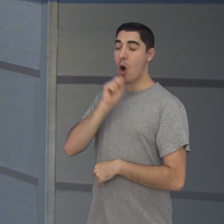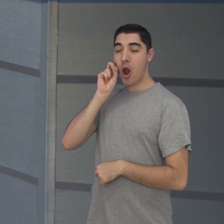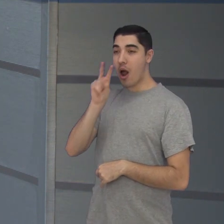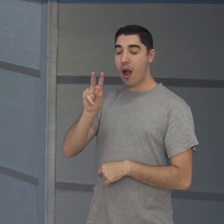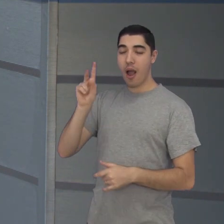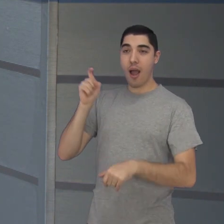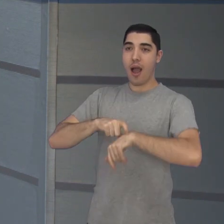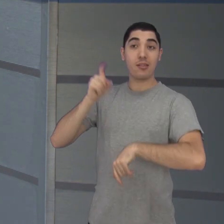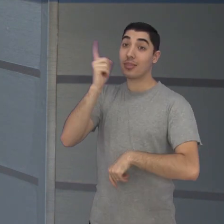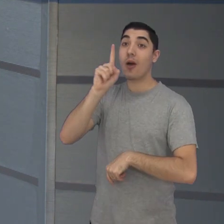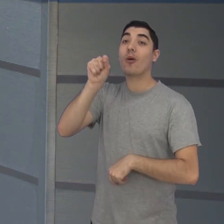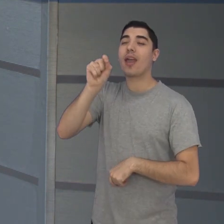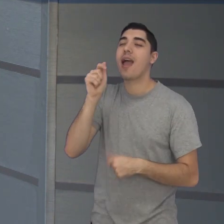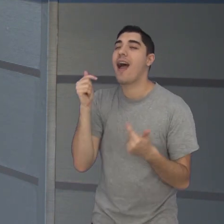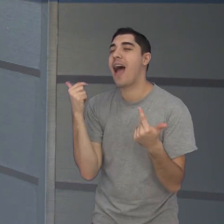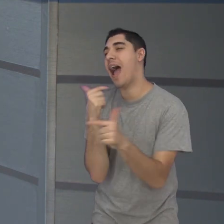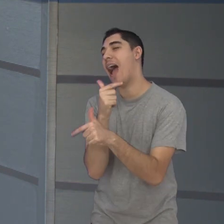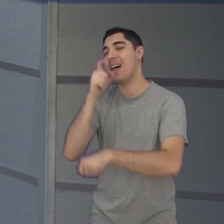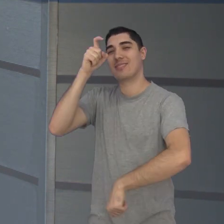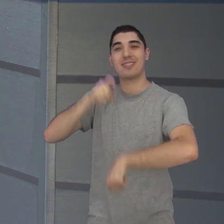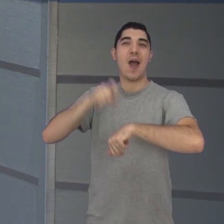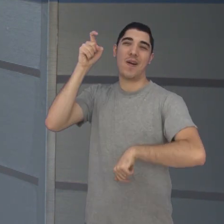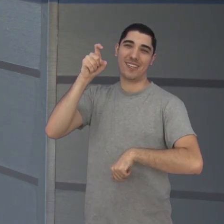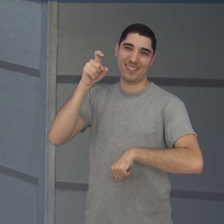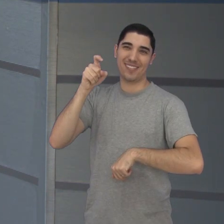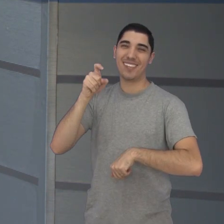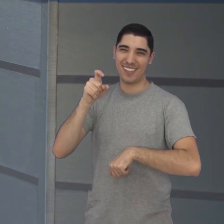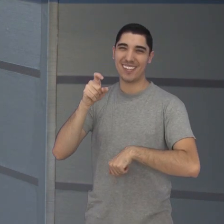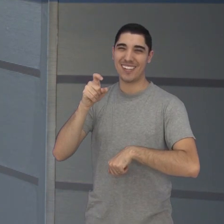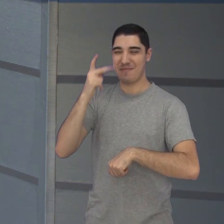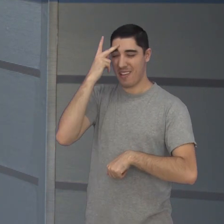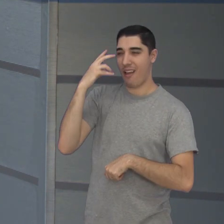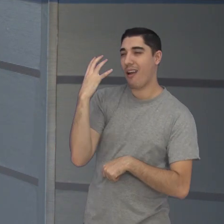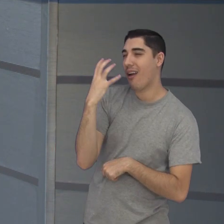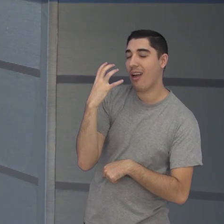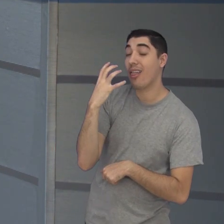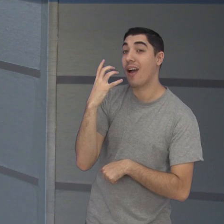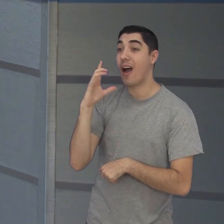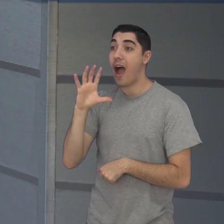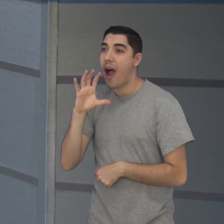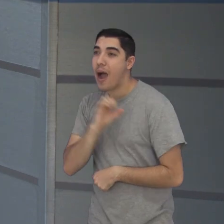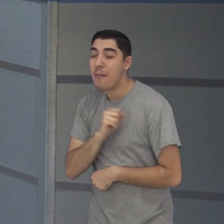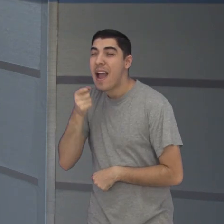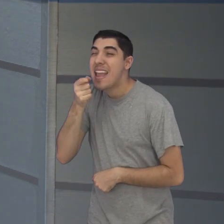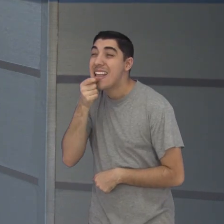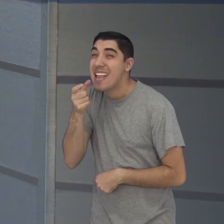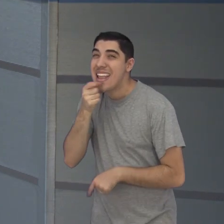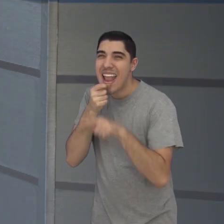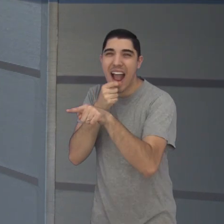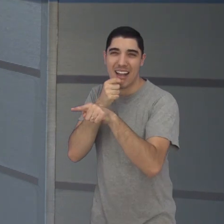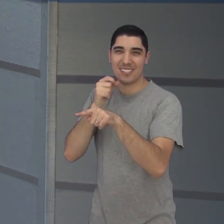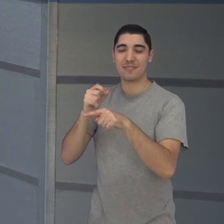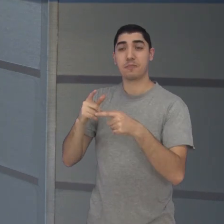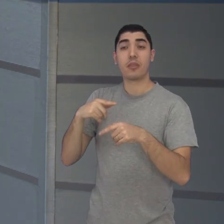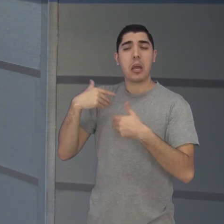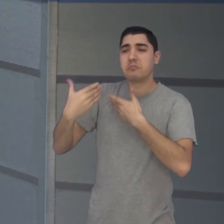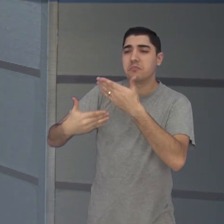primeira vista, foi humor à primeira vista. E passei a ficar, tipo, ligado naquilo. O que é Mazzaropi?